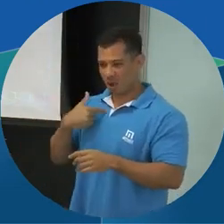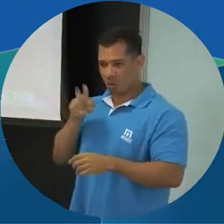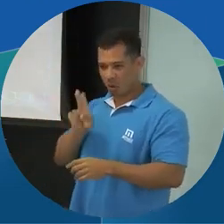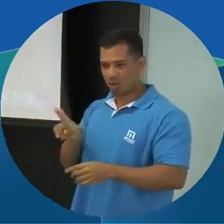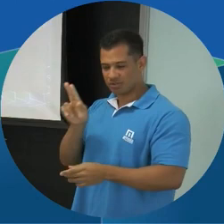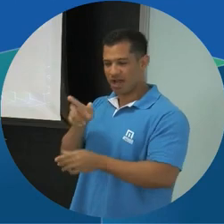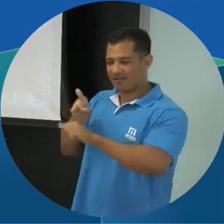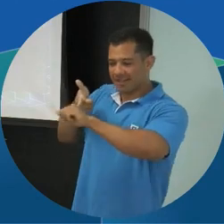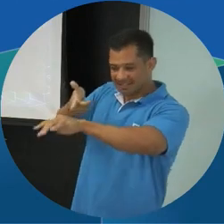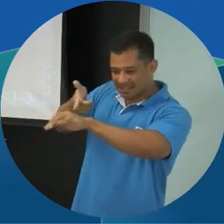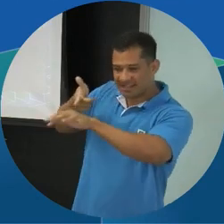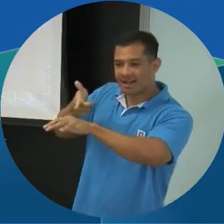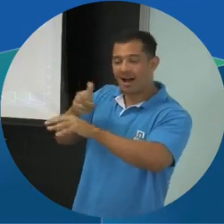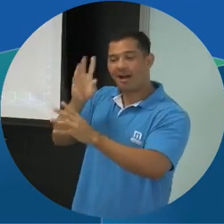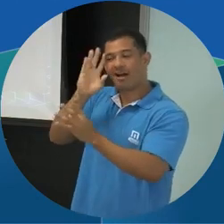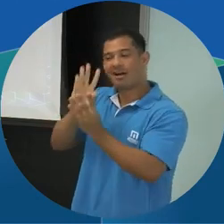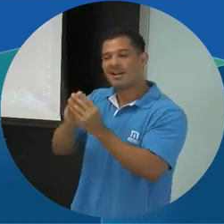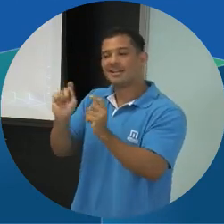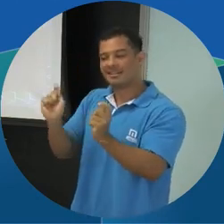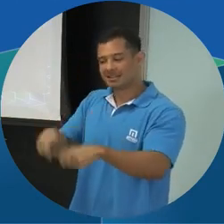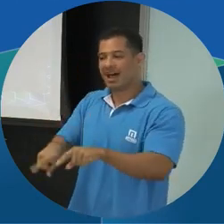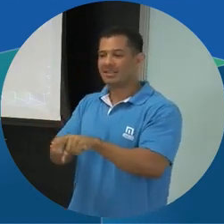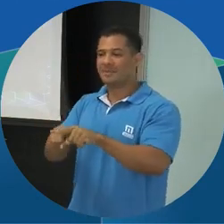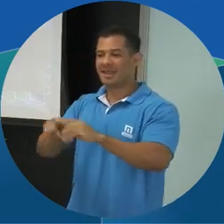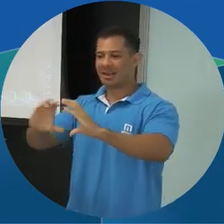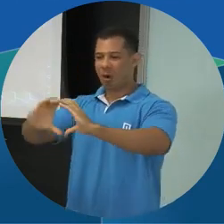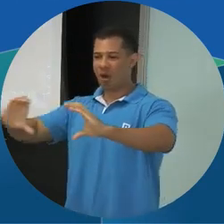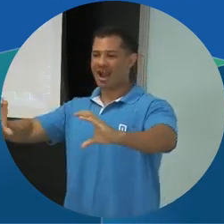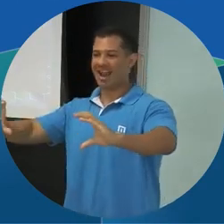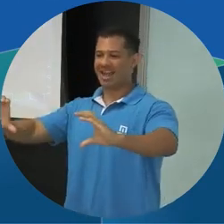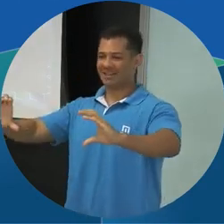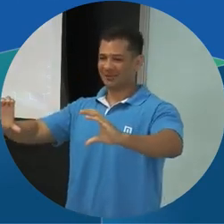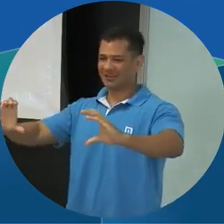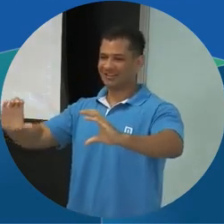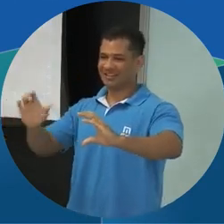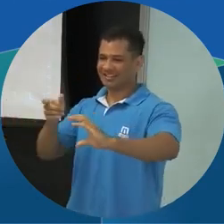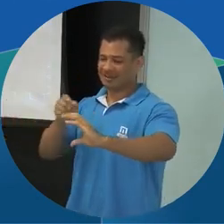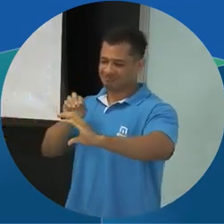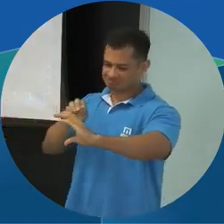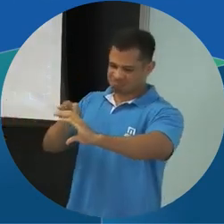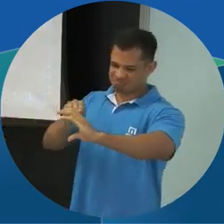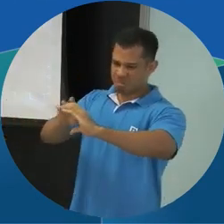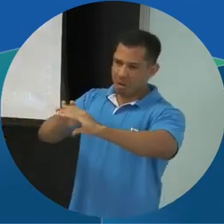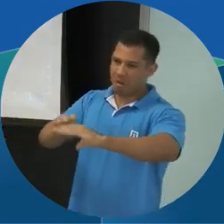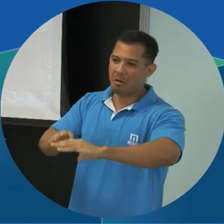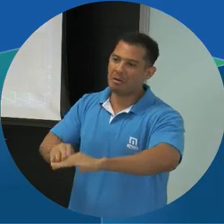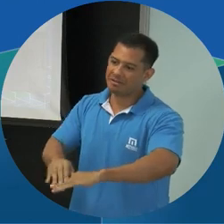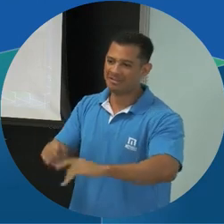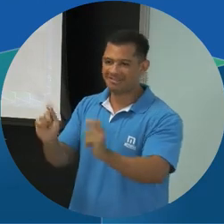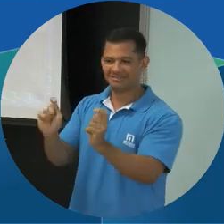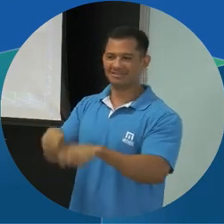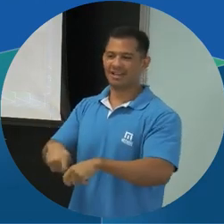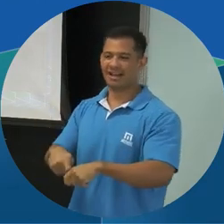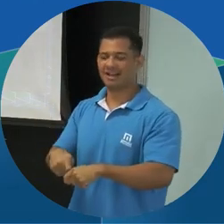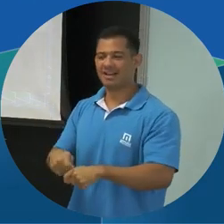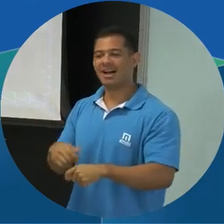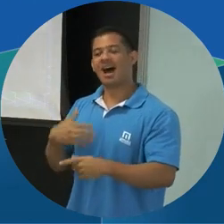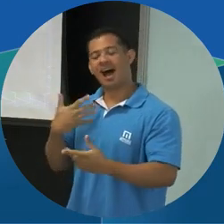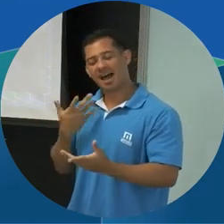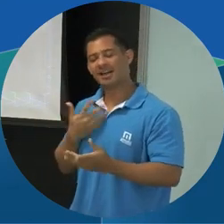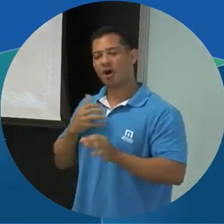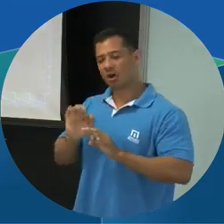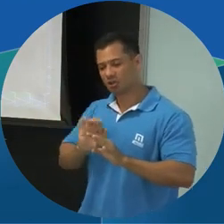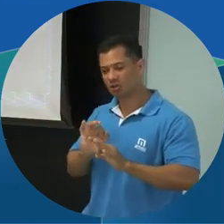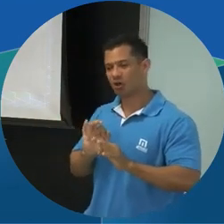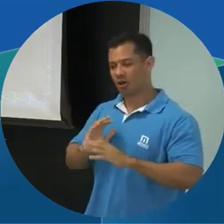de rochas ou partes de concreto que ficavam acumuladas ao redor dessas bombas. E aí a tecnologia foi